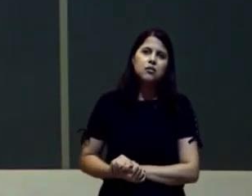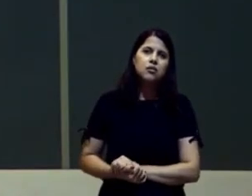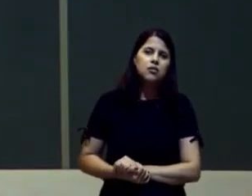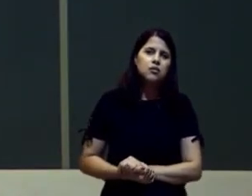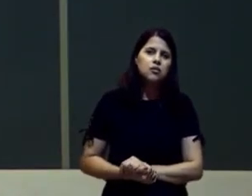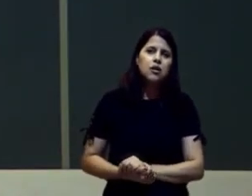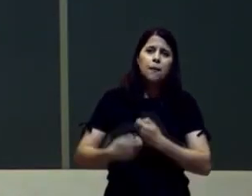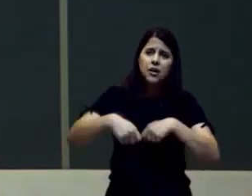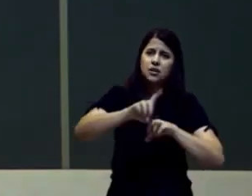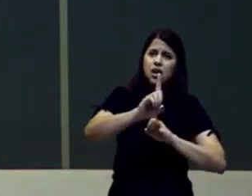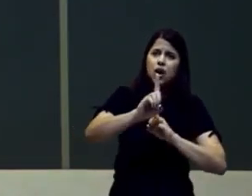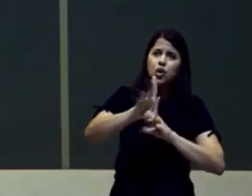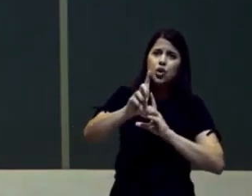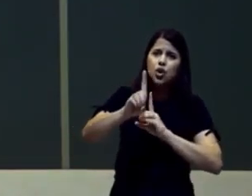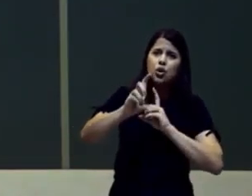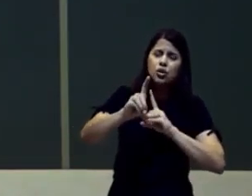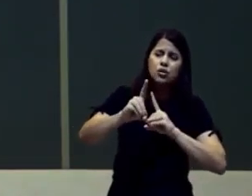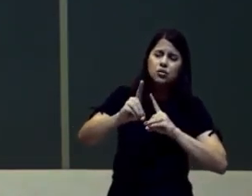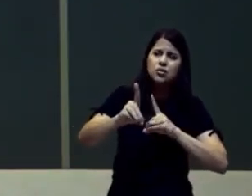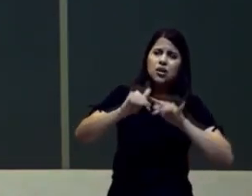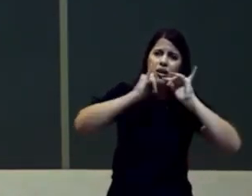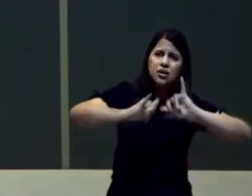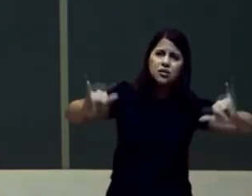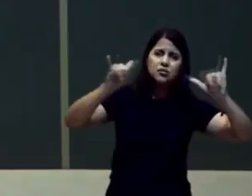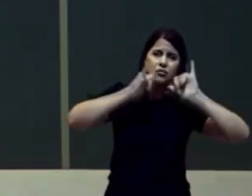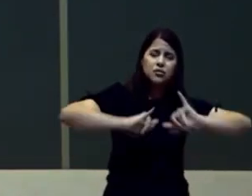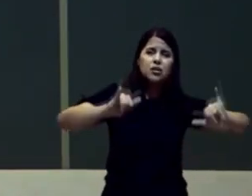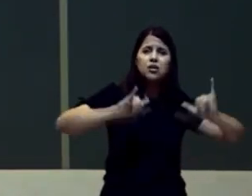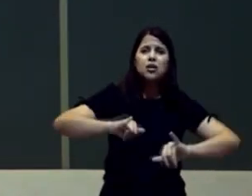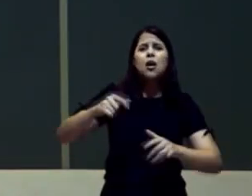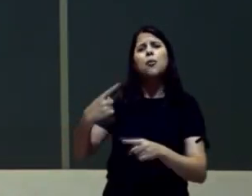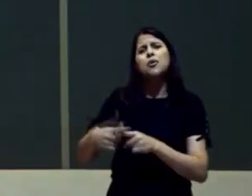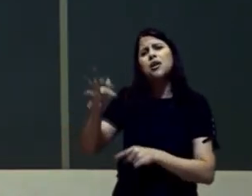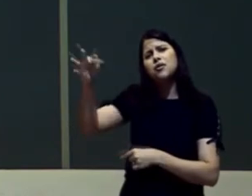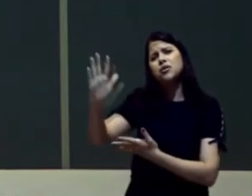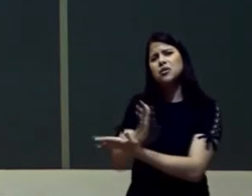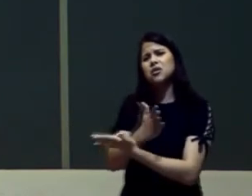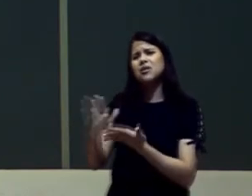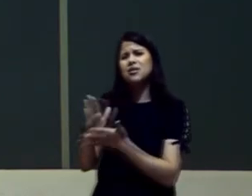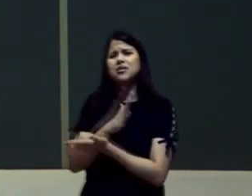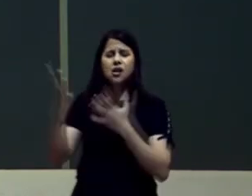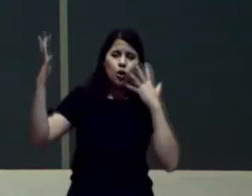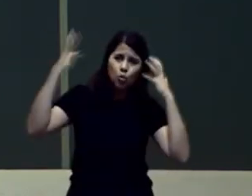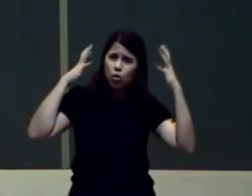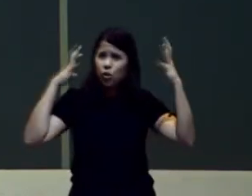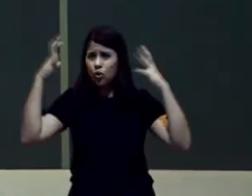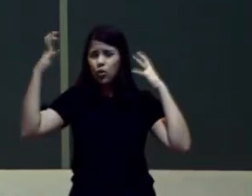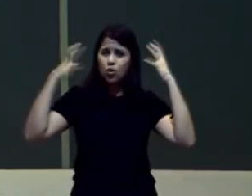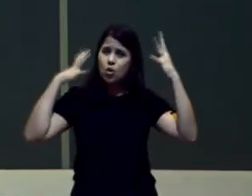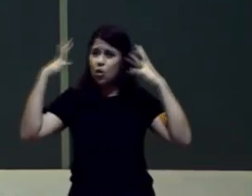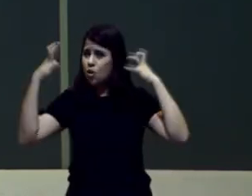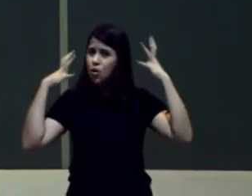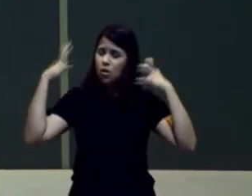pelo contrário, se rodearão de mestres segundo as suas próprias cobiças, como que sentindo coceira nos ouvidos, eles se recusarão a